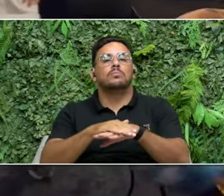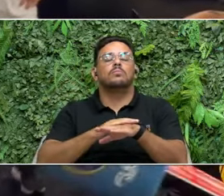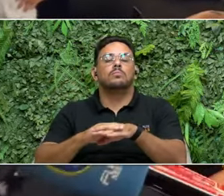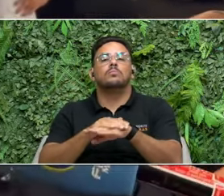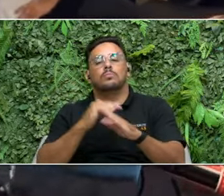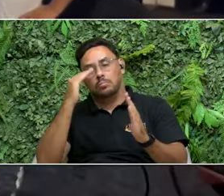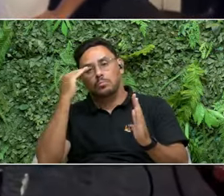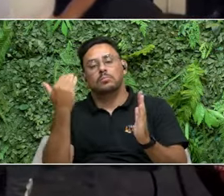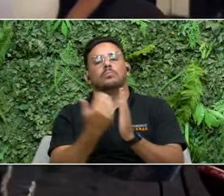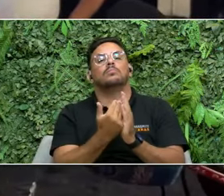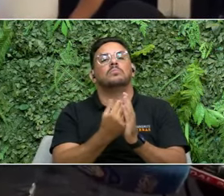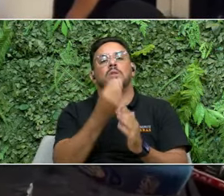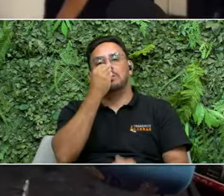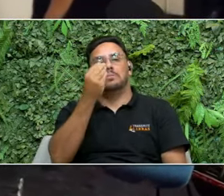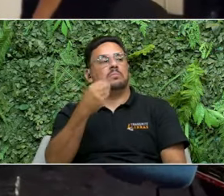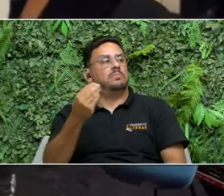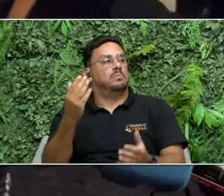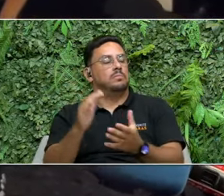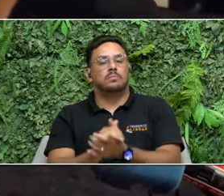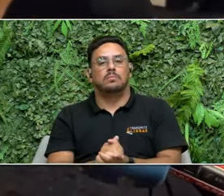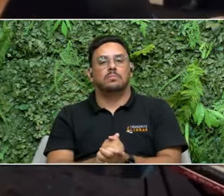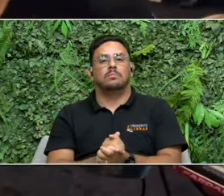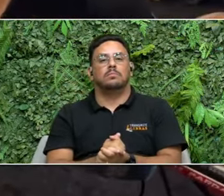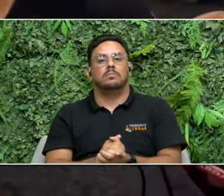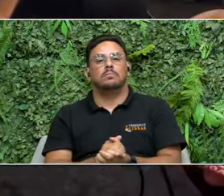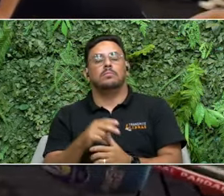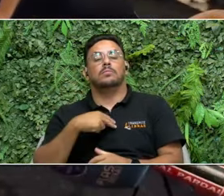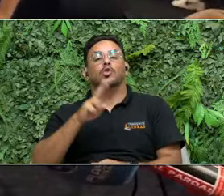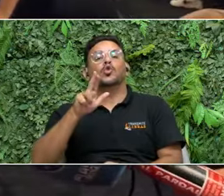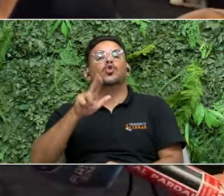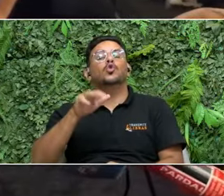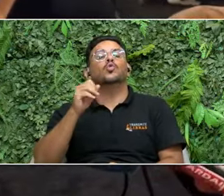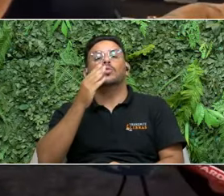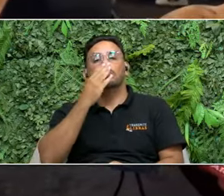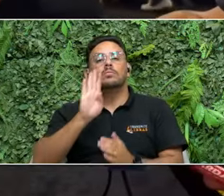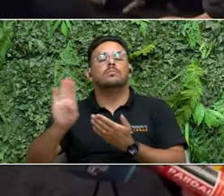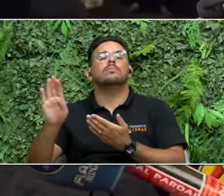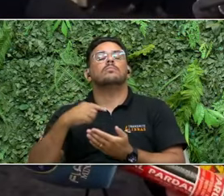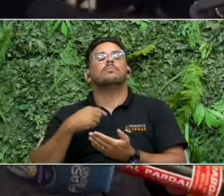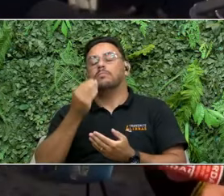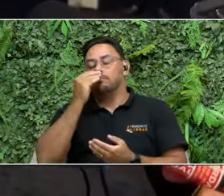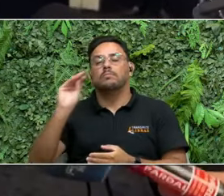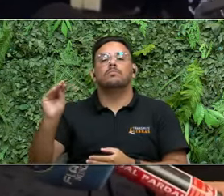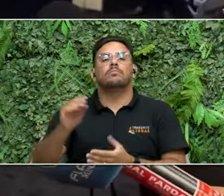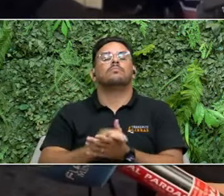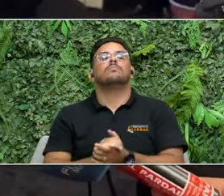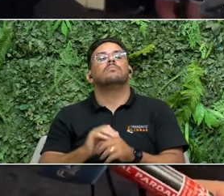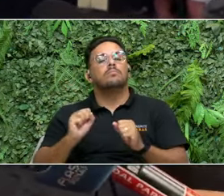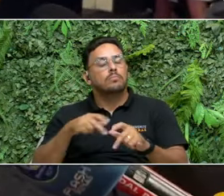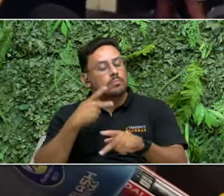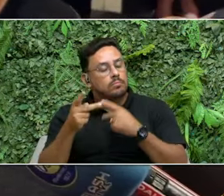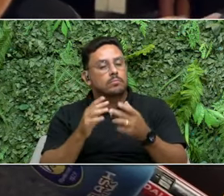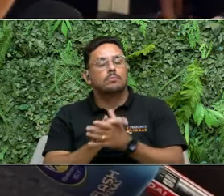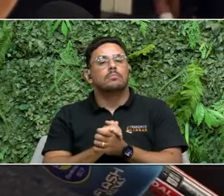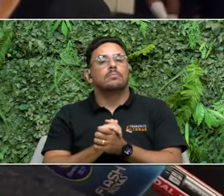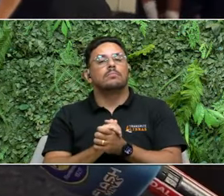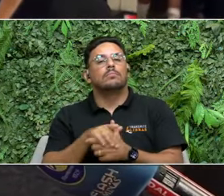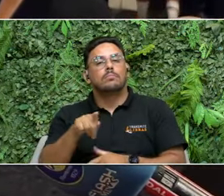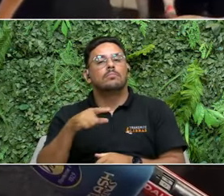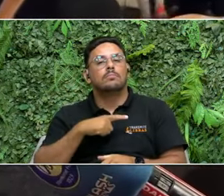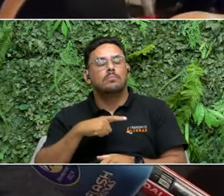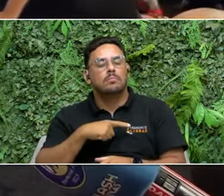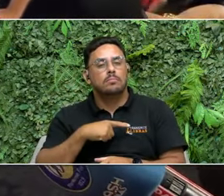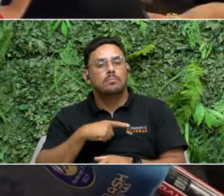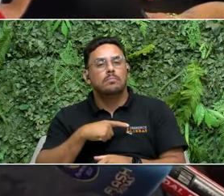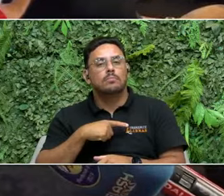respeito do mundo ele dá as costas eu não dou as costas para ninguém nesse mundo para ninguém os cara vem falar comigo assim pode olhar pode falar velho a partir do momento que